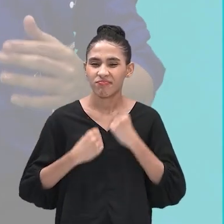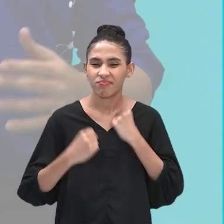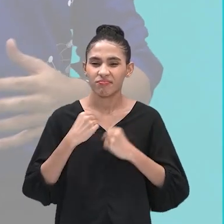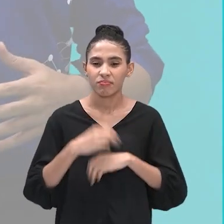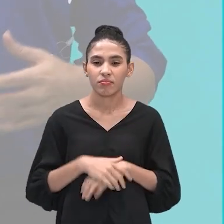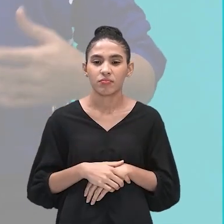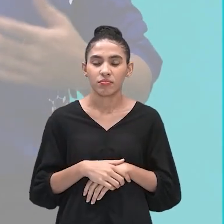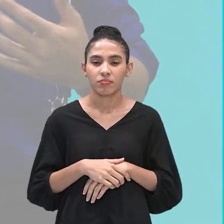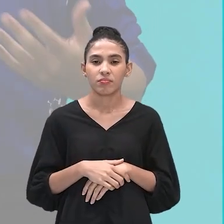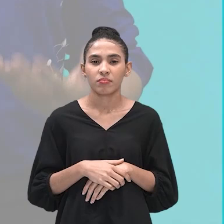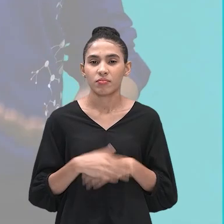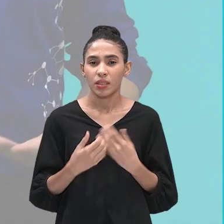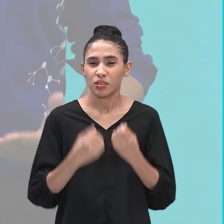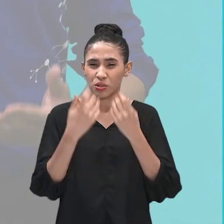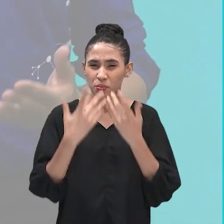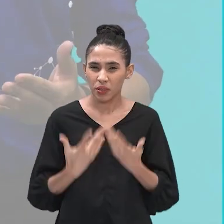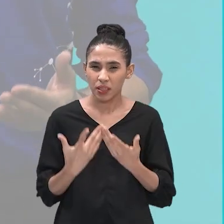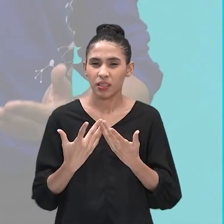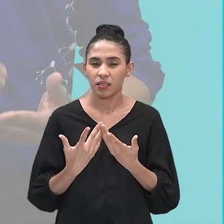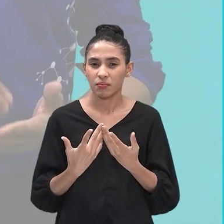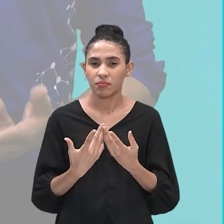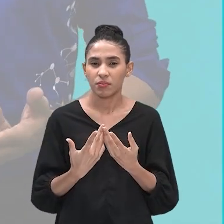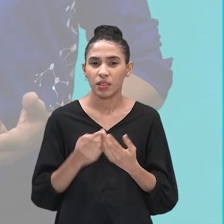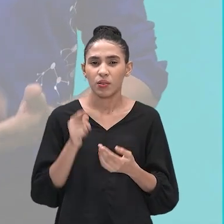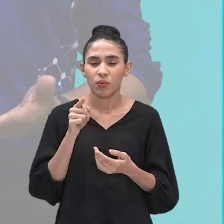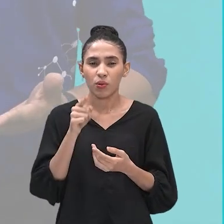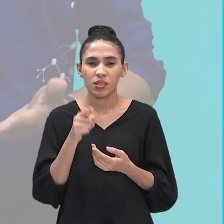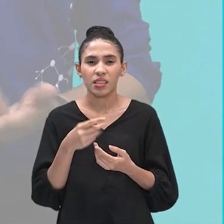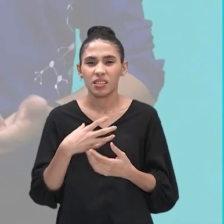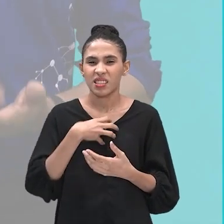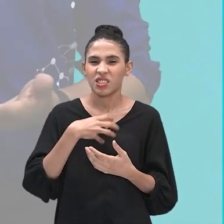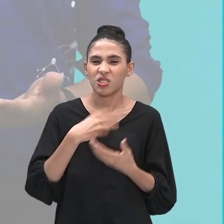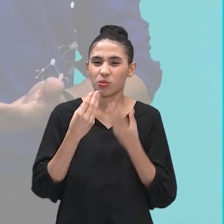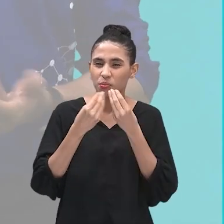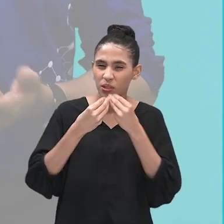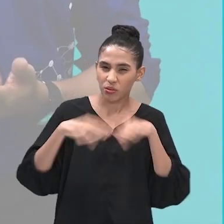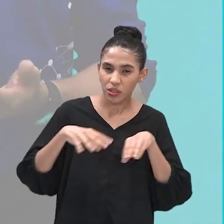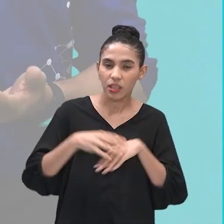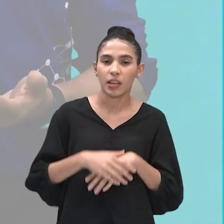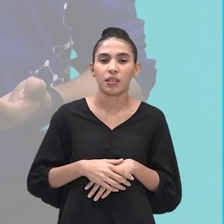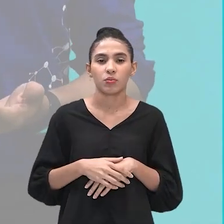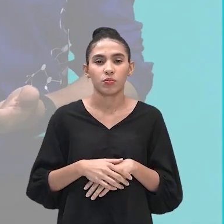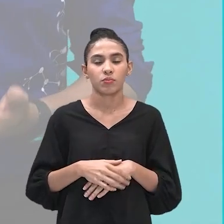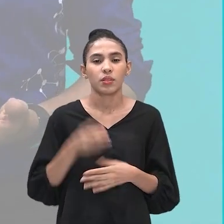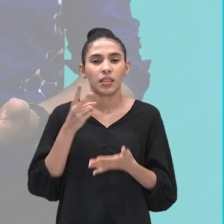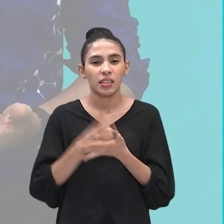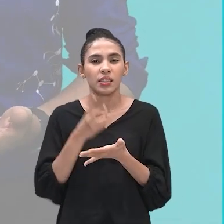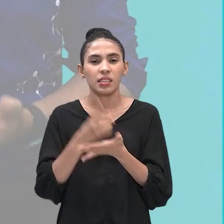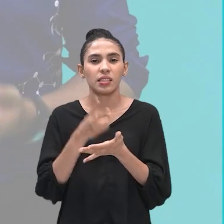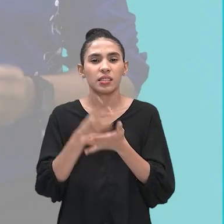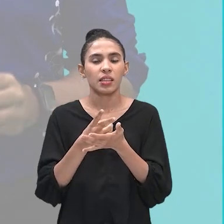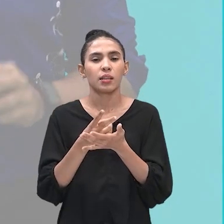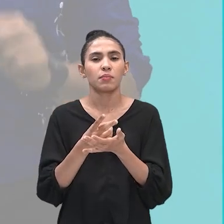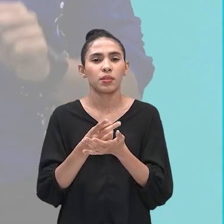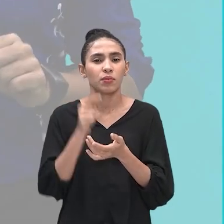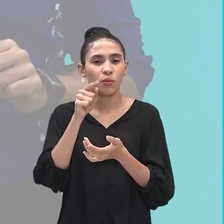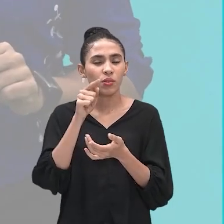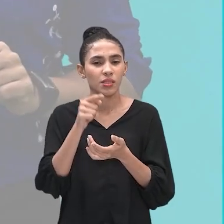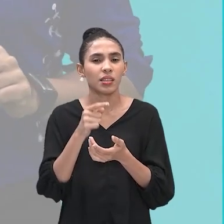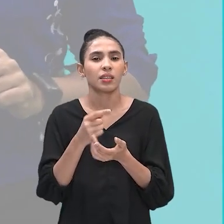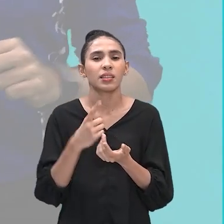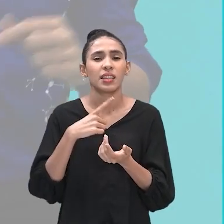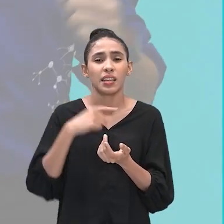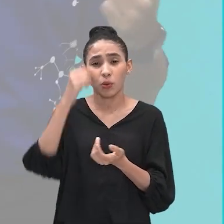seu descontentamento e reforce sempre que possível que você sabe dos seus direitos. Isso é